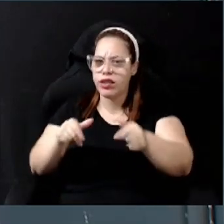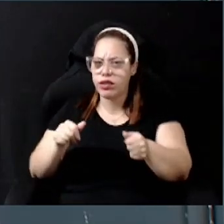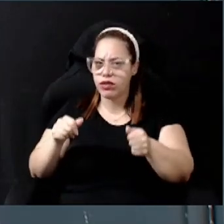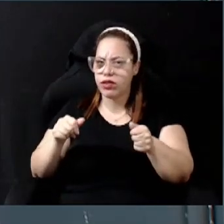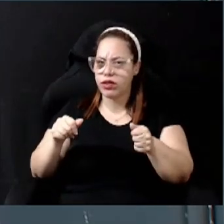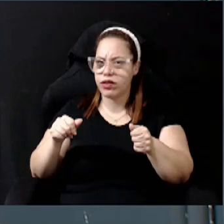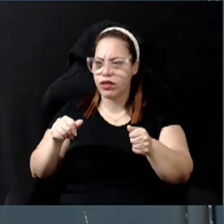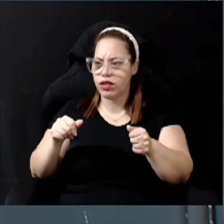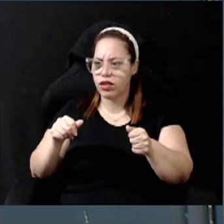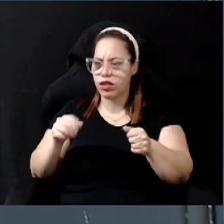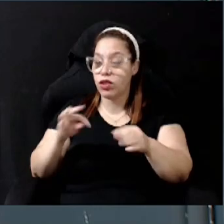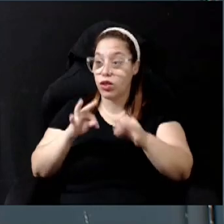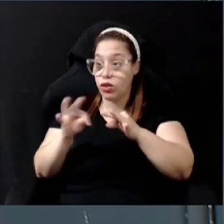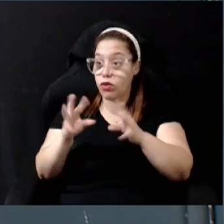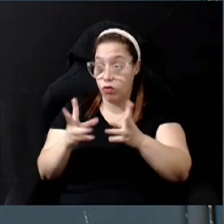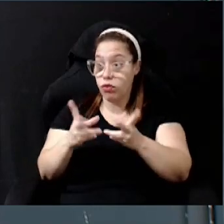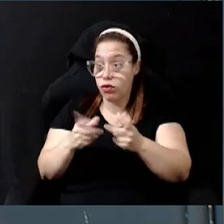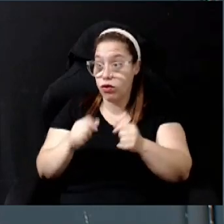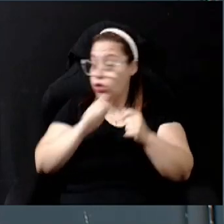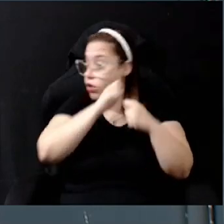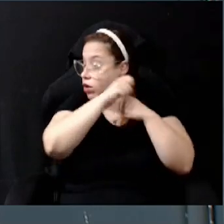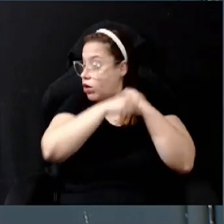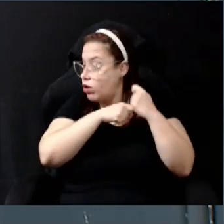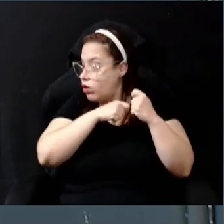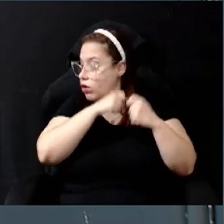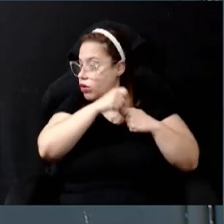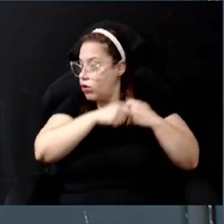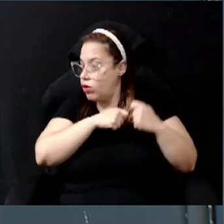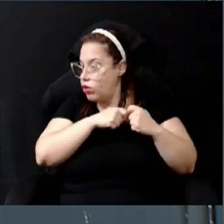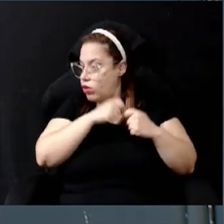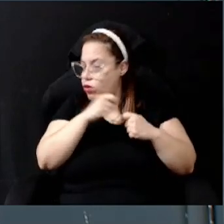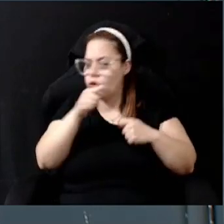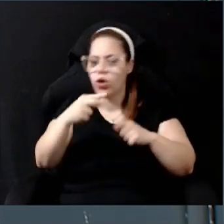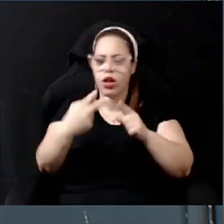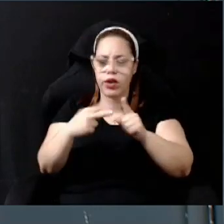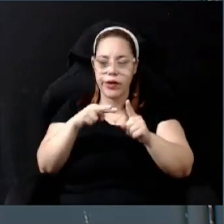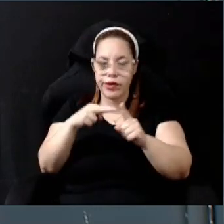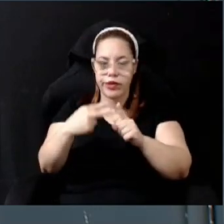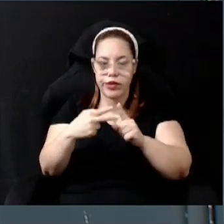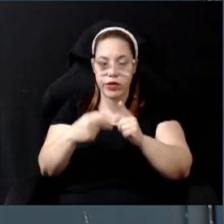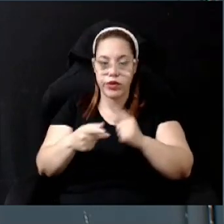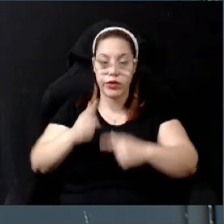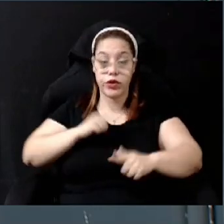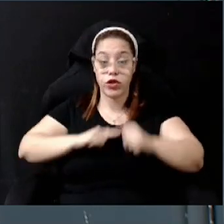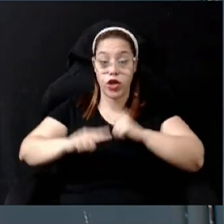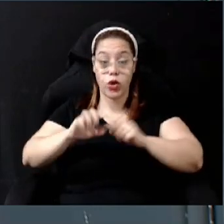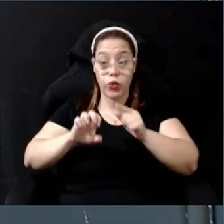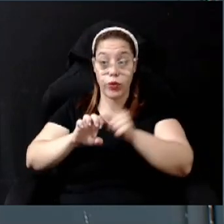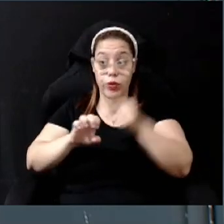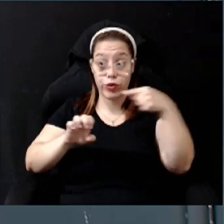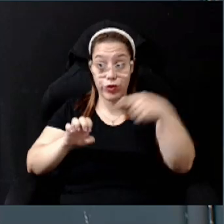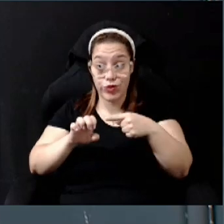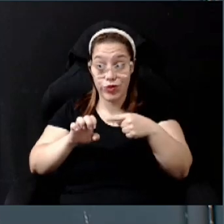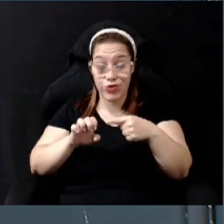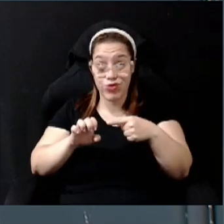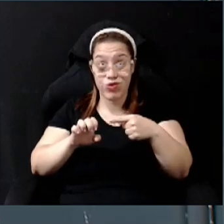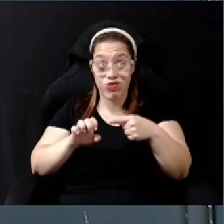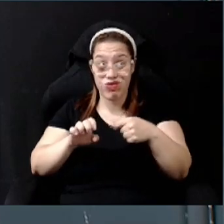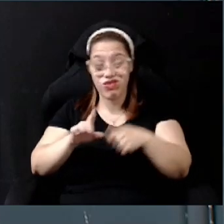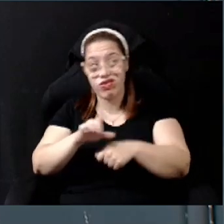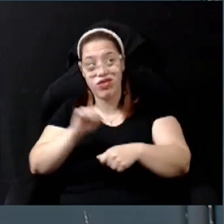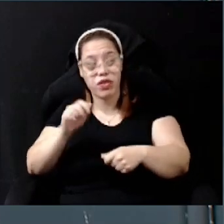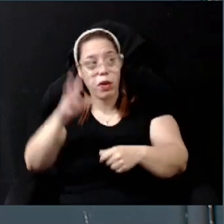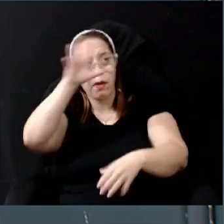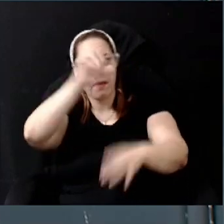você domina nas tranças, mas do ponto de vista de gerenciar um negócio, você também foi atrás para aprender